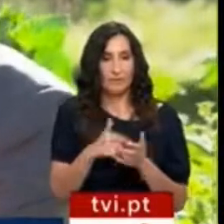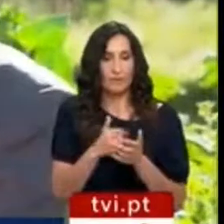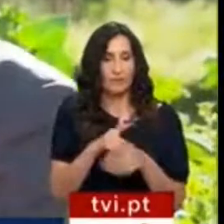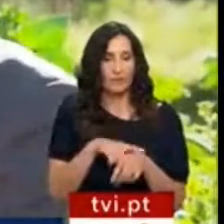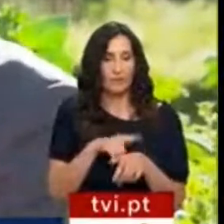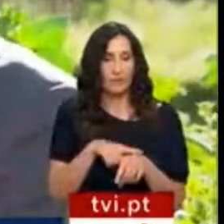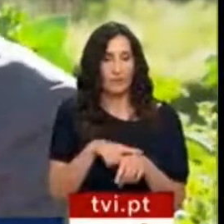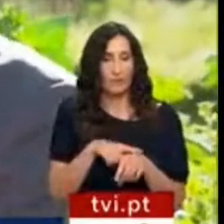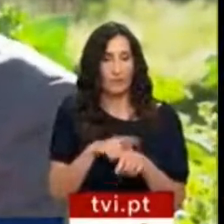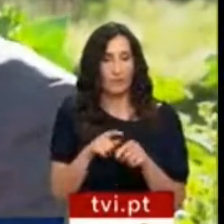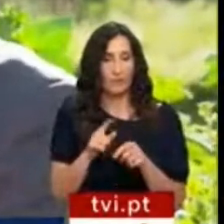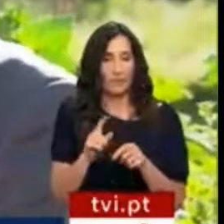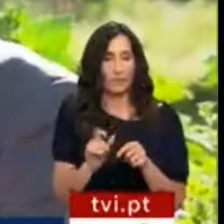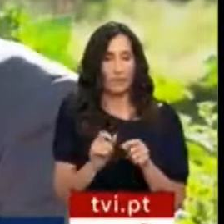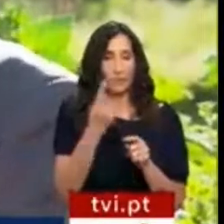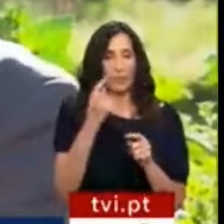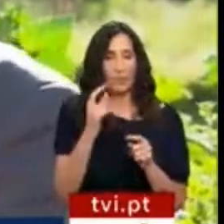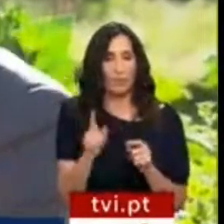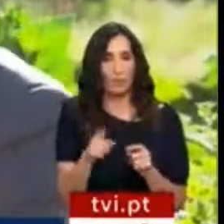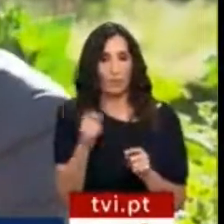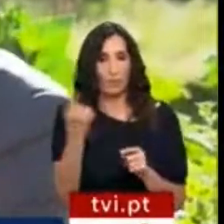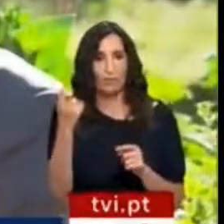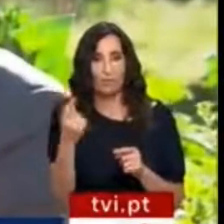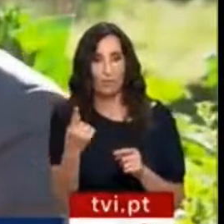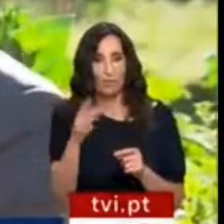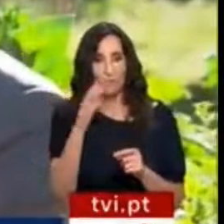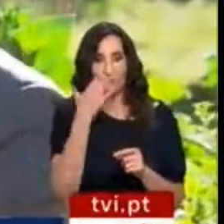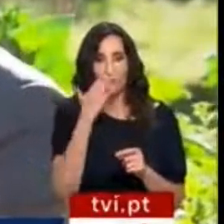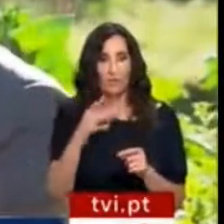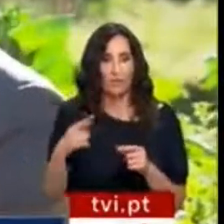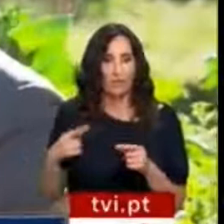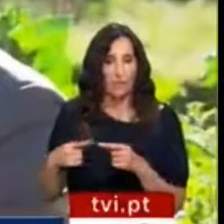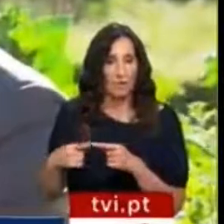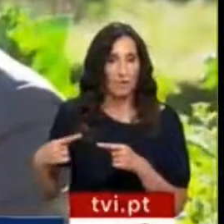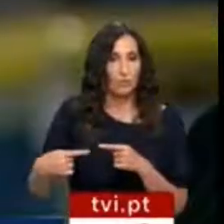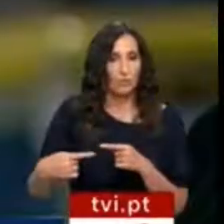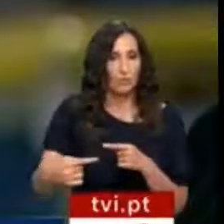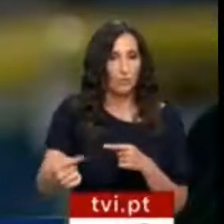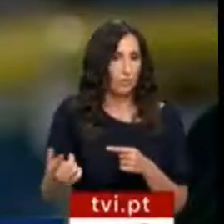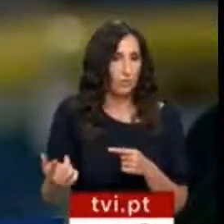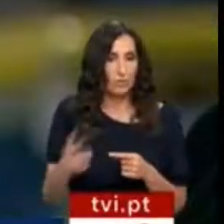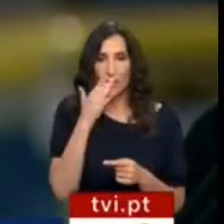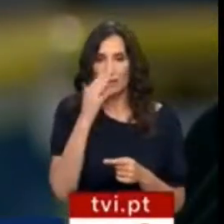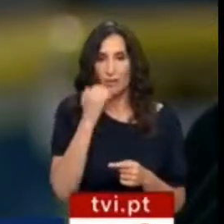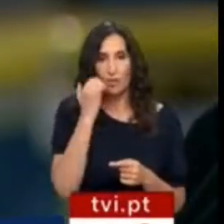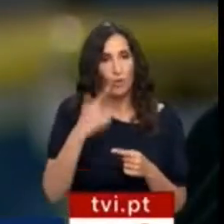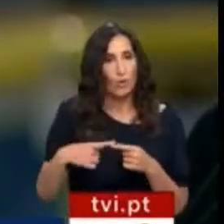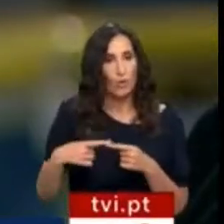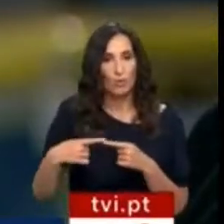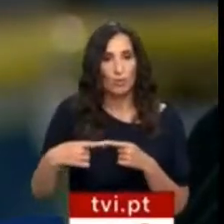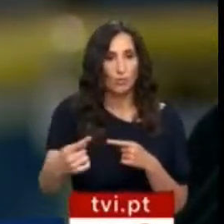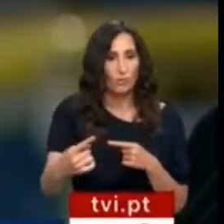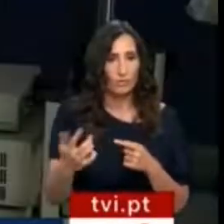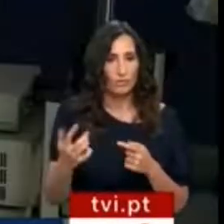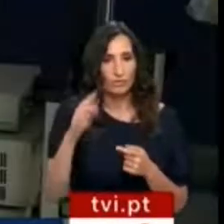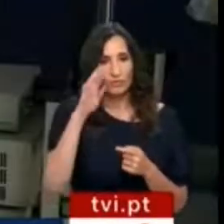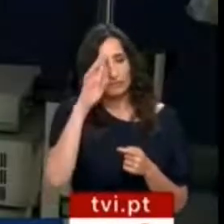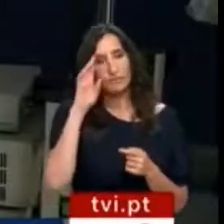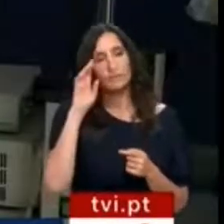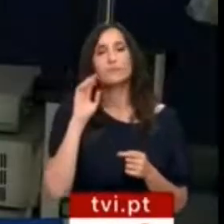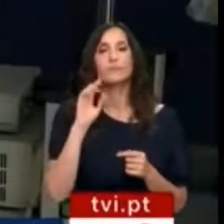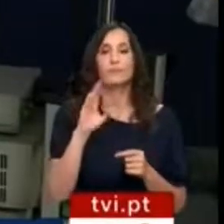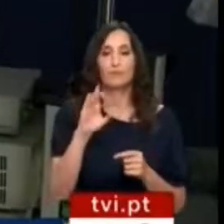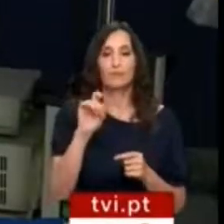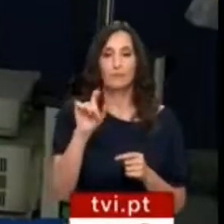temporal, deixou de ser pontual, passou a ser o dia-a-dia. Passou a ser o dia-a-dia. Respirador.